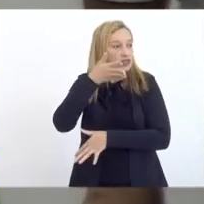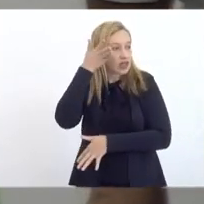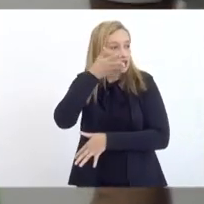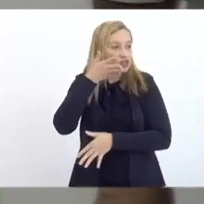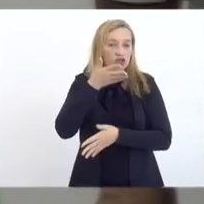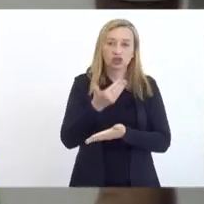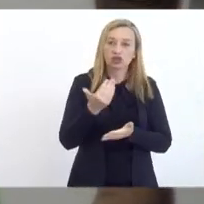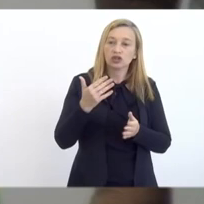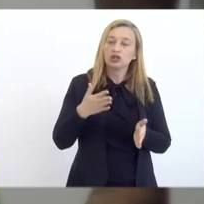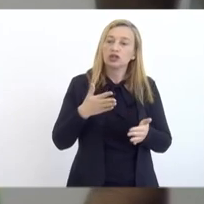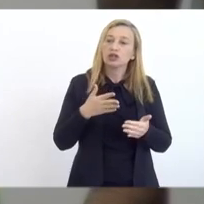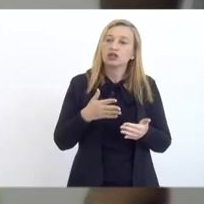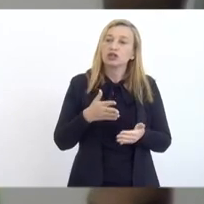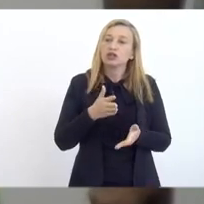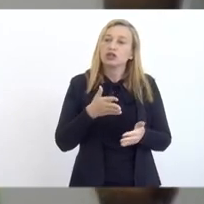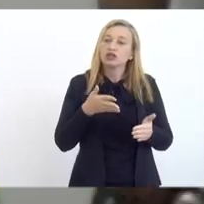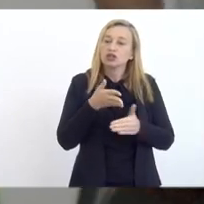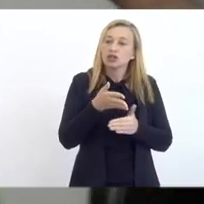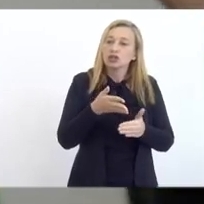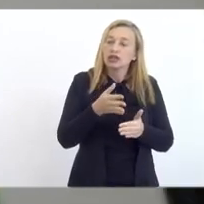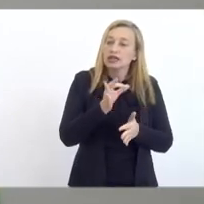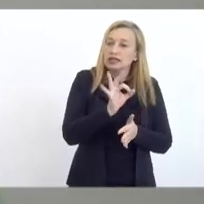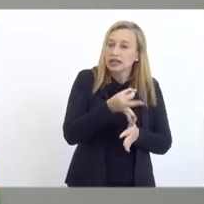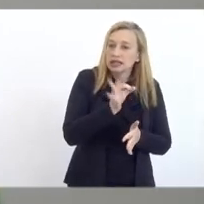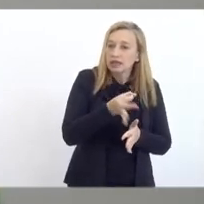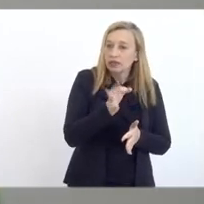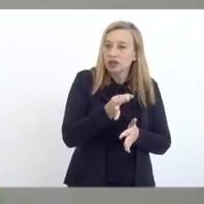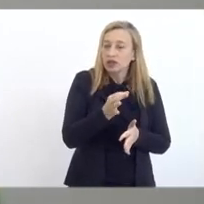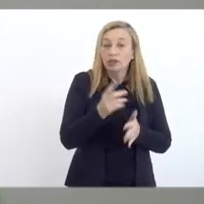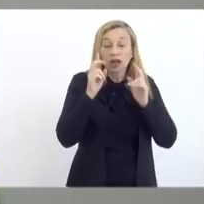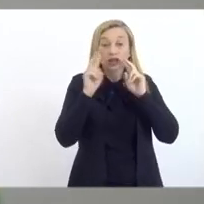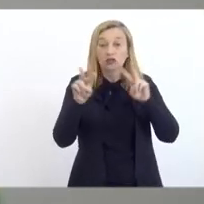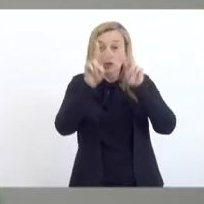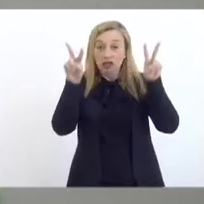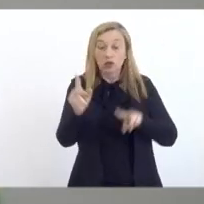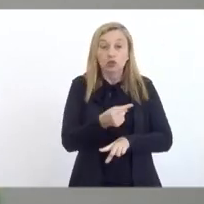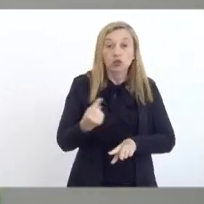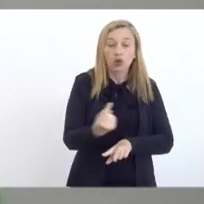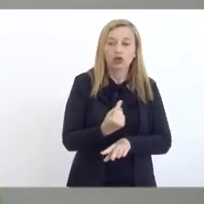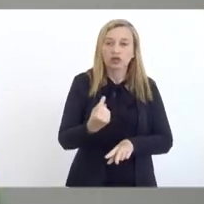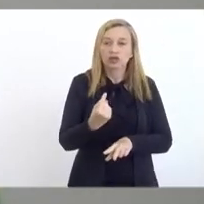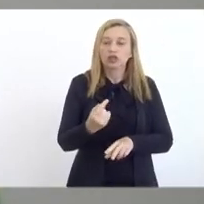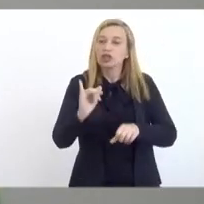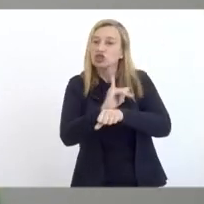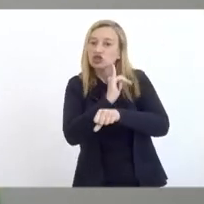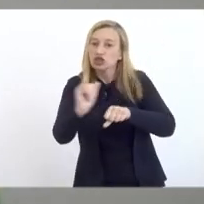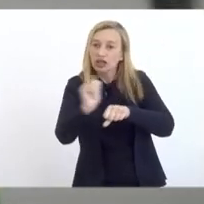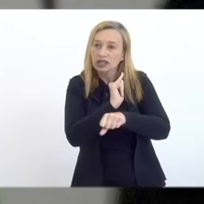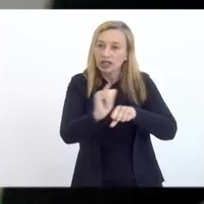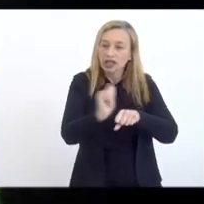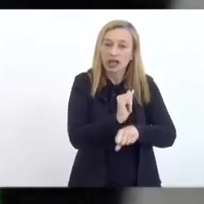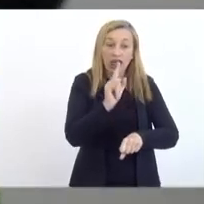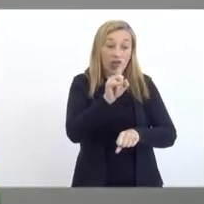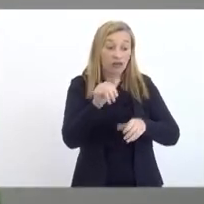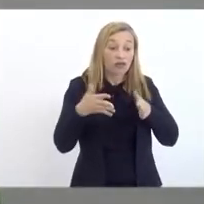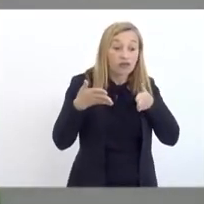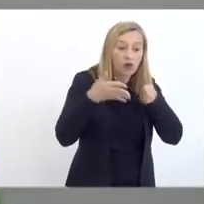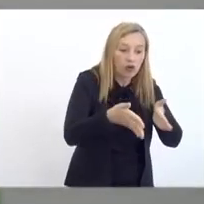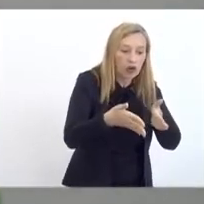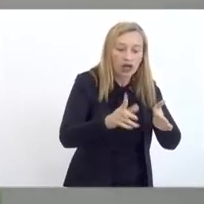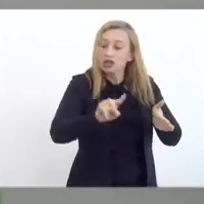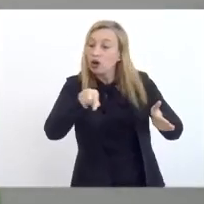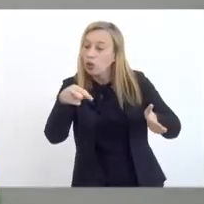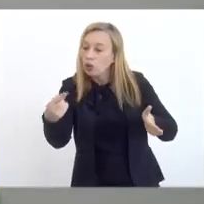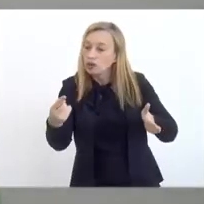iniciais, exatamente pela a nossa visão de que o que era estratégico era focar nessa